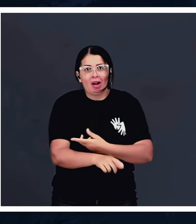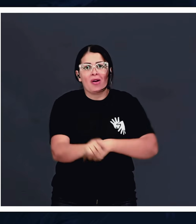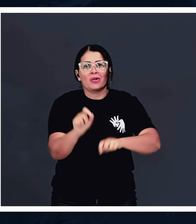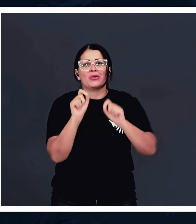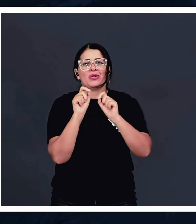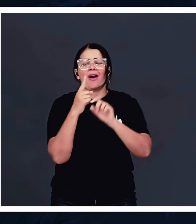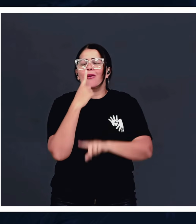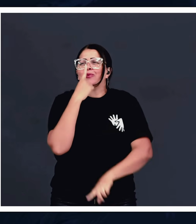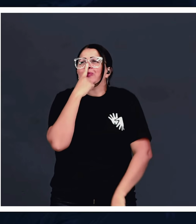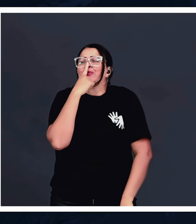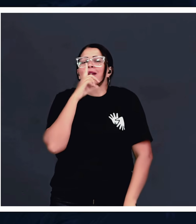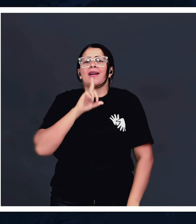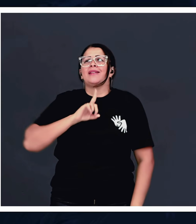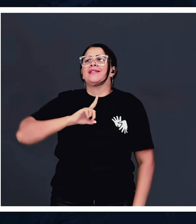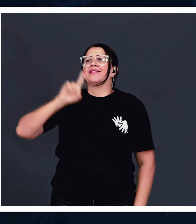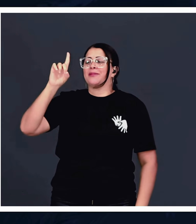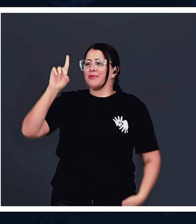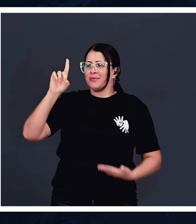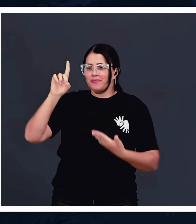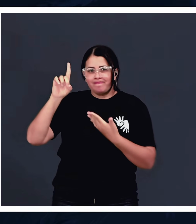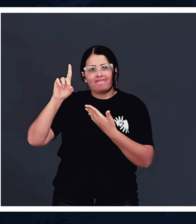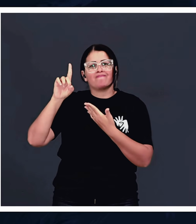da intimidade que nós temos com Ele.